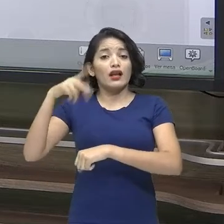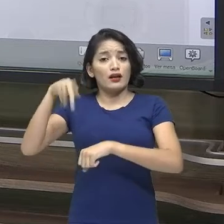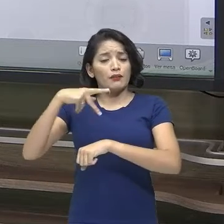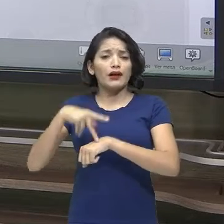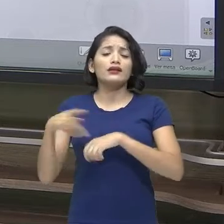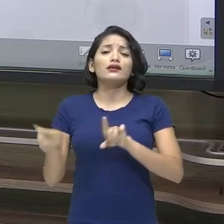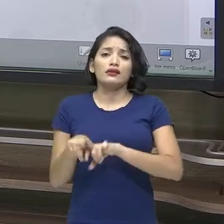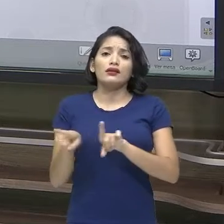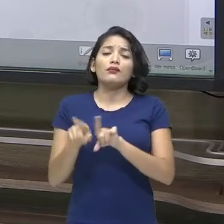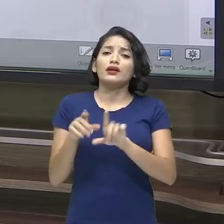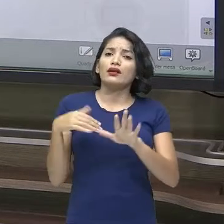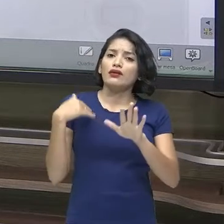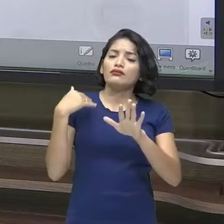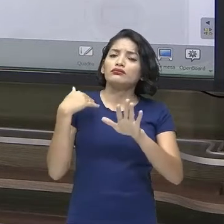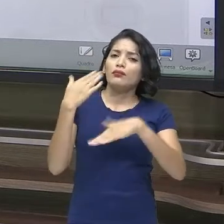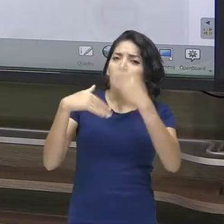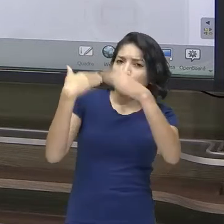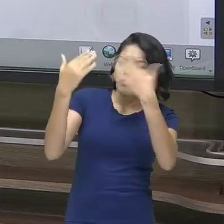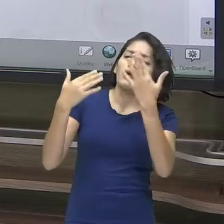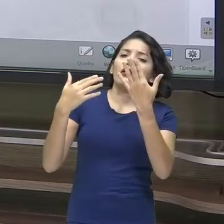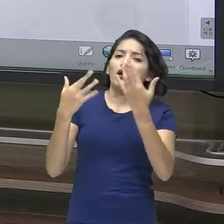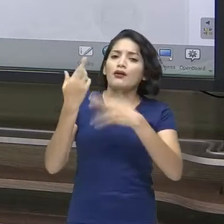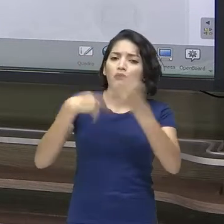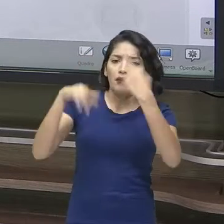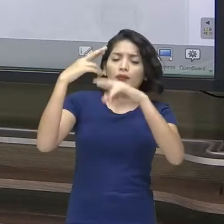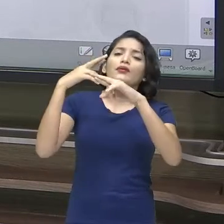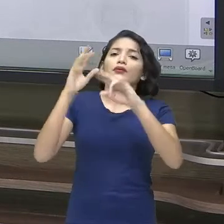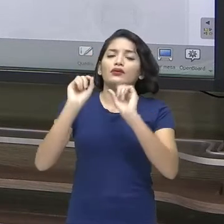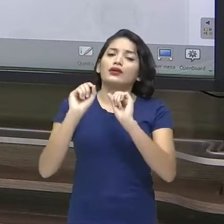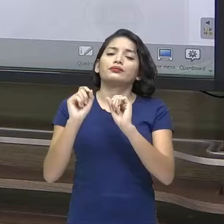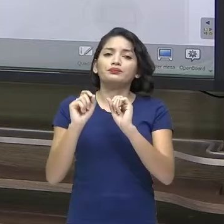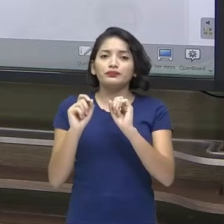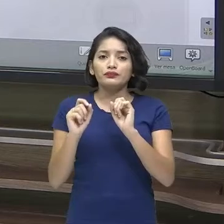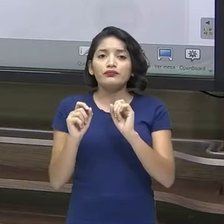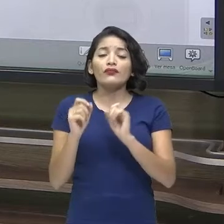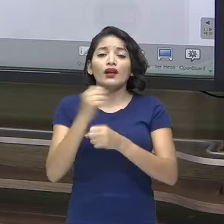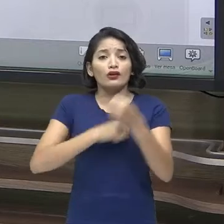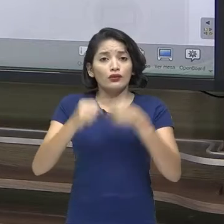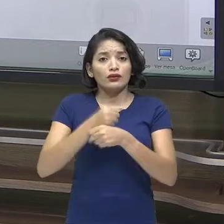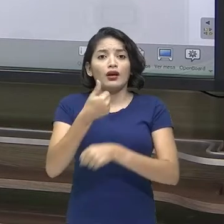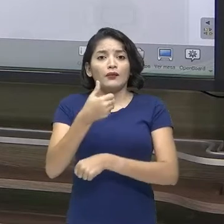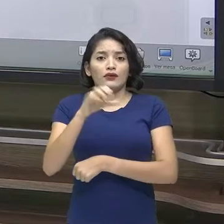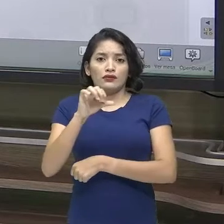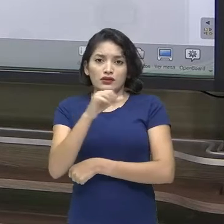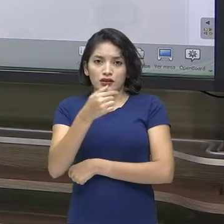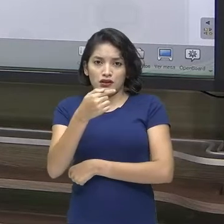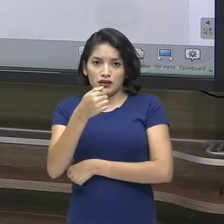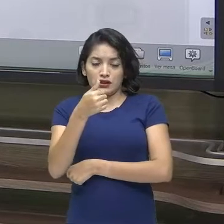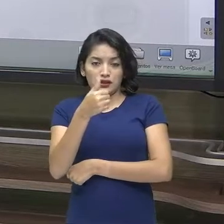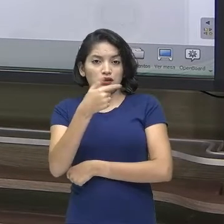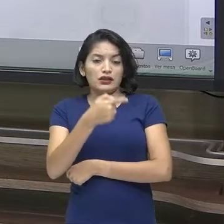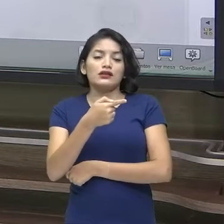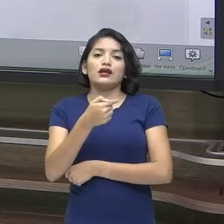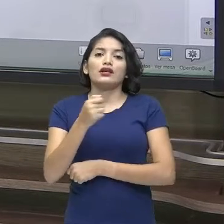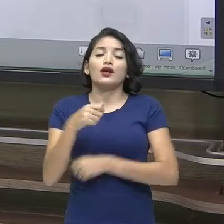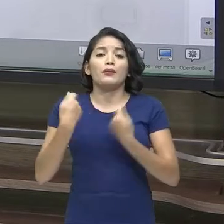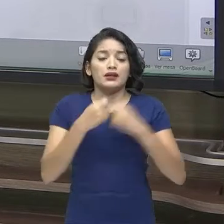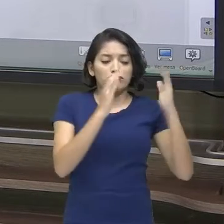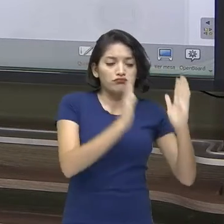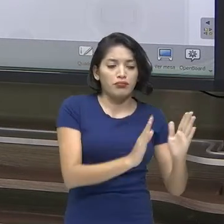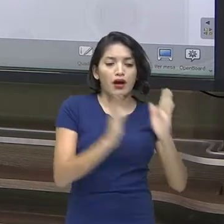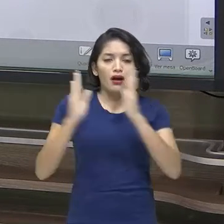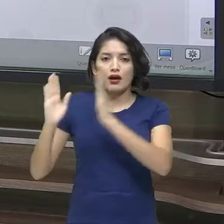ter o processo revolucionário, que vai acontecer no ano 17. E vocês devem lembrar que nós temos que dividir esse processo em dois